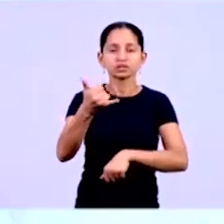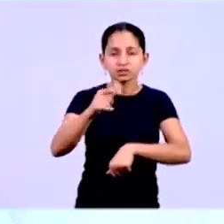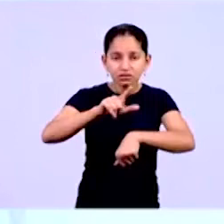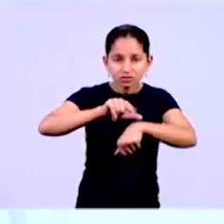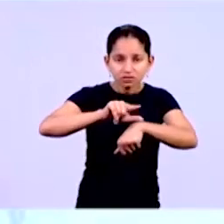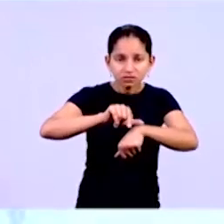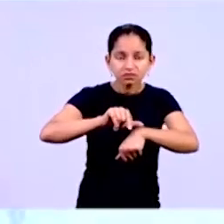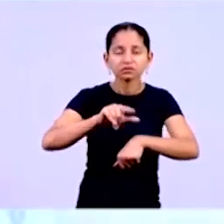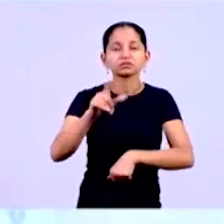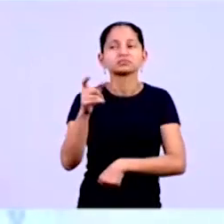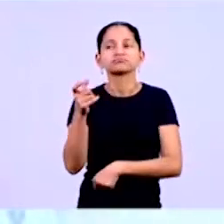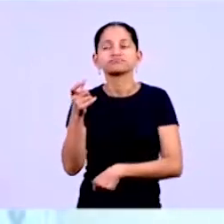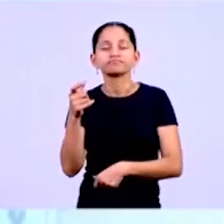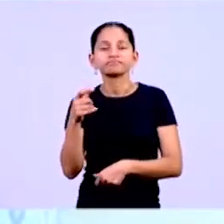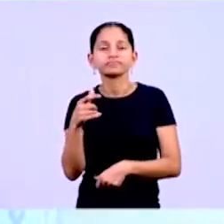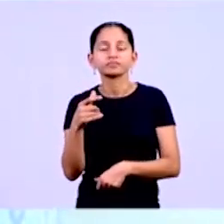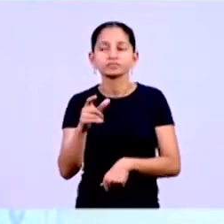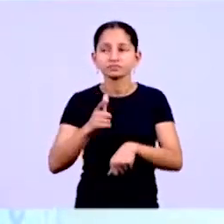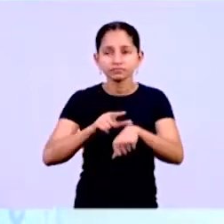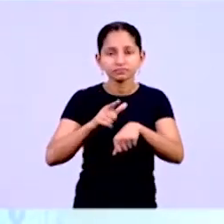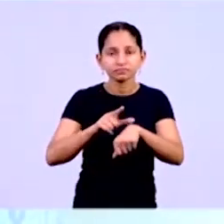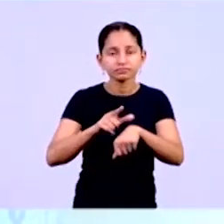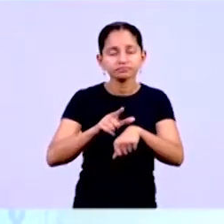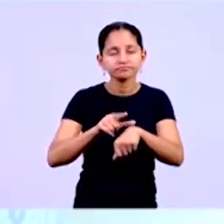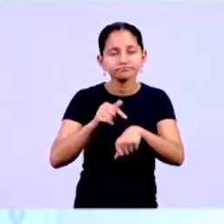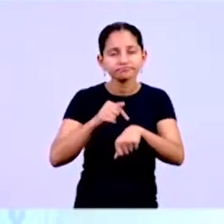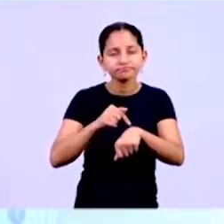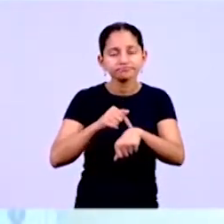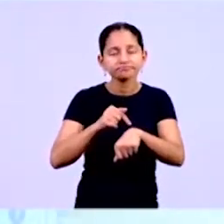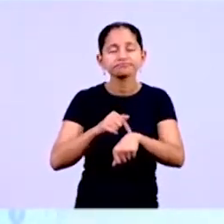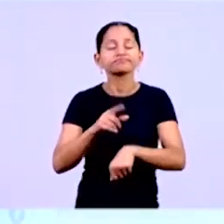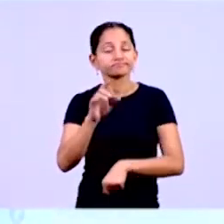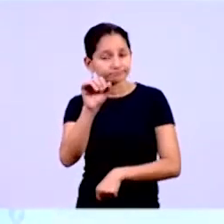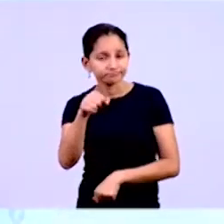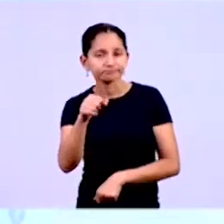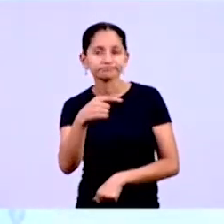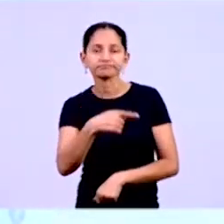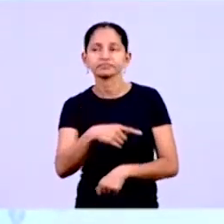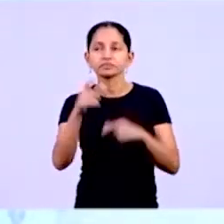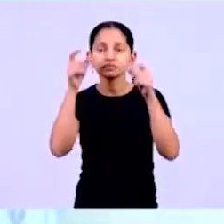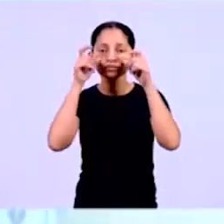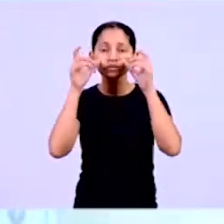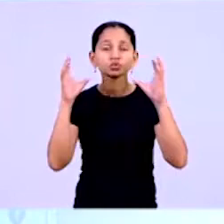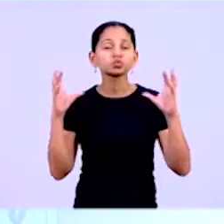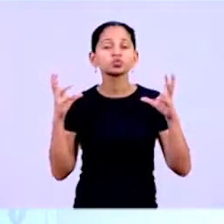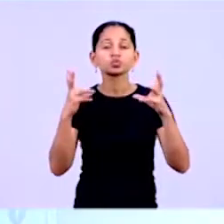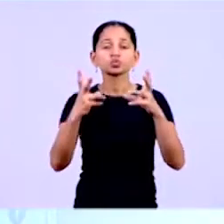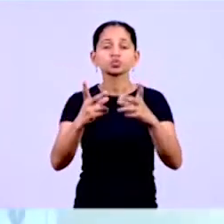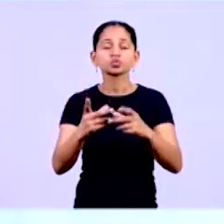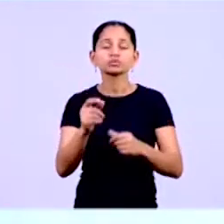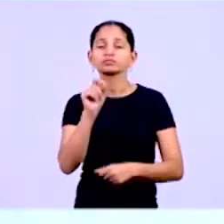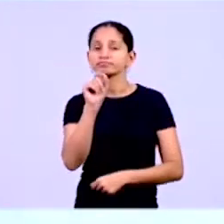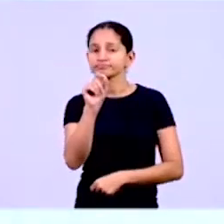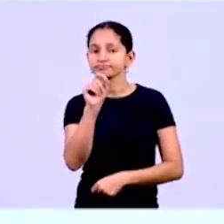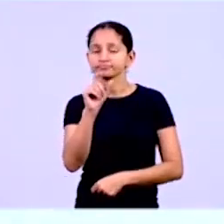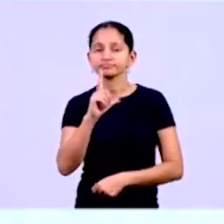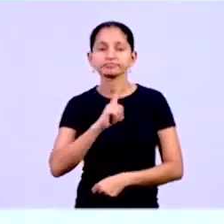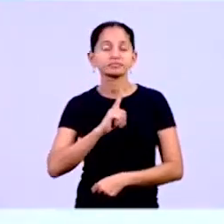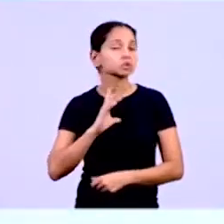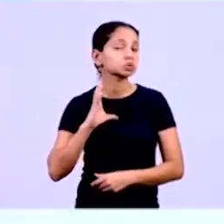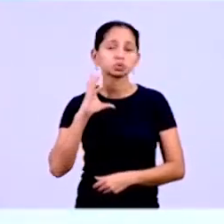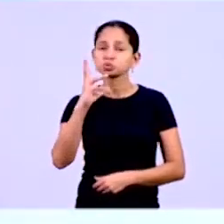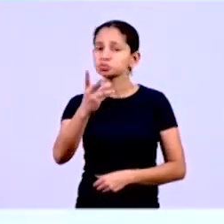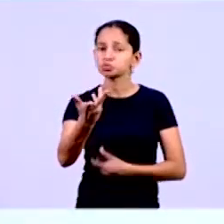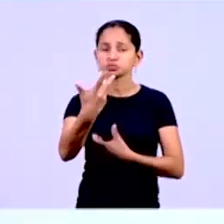quanto os celulares não, os relógios, todos eles, gente, tem todas